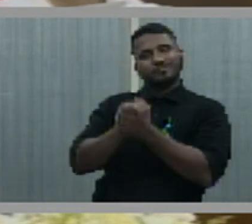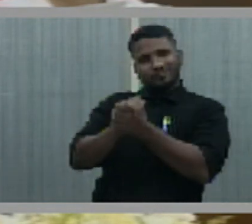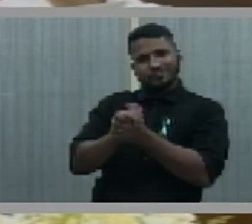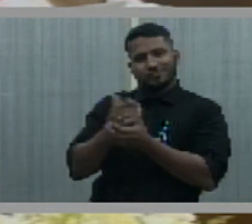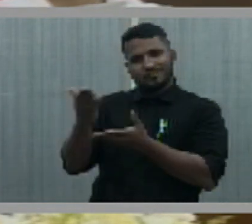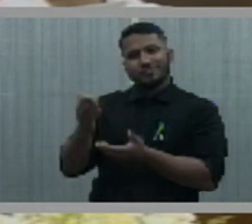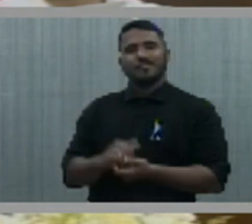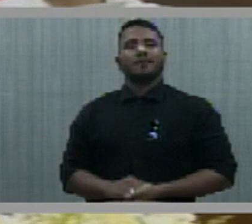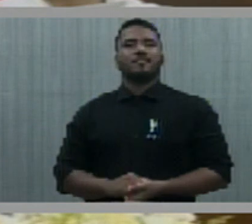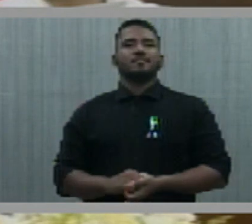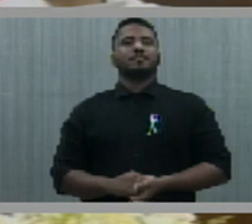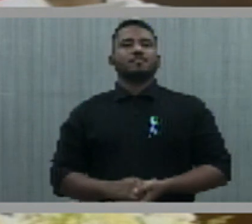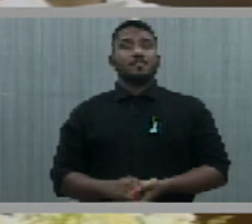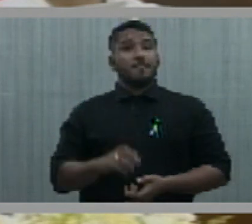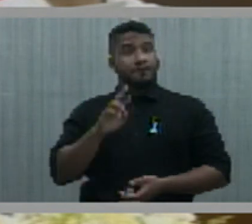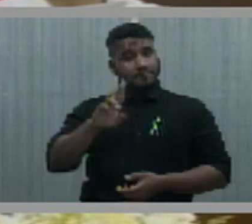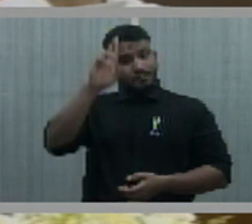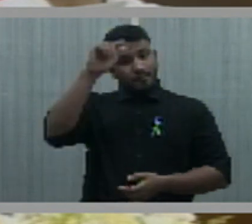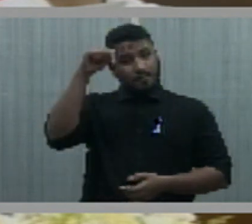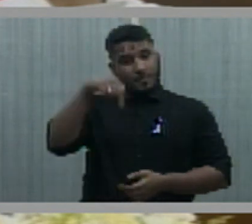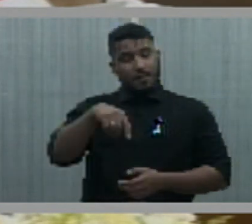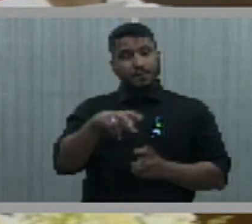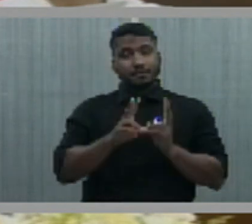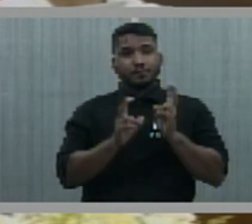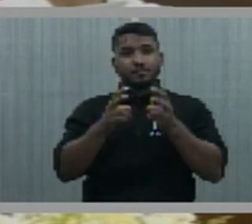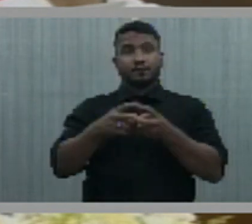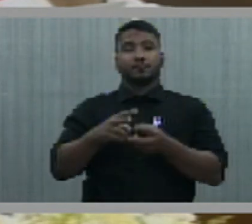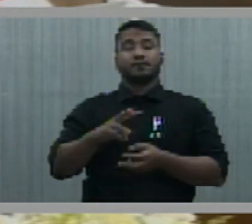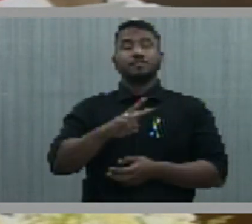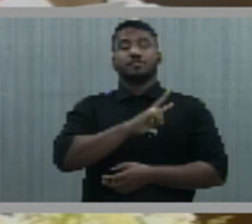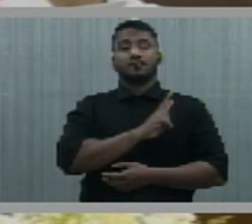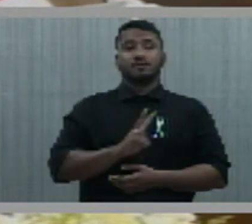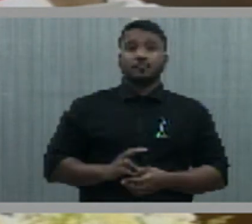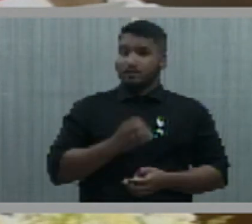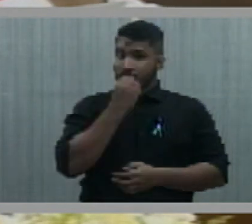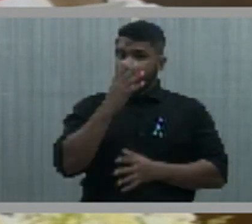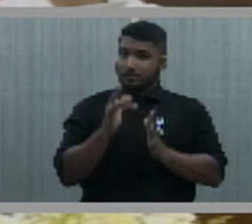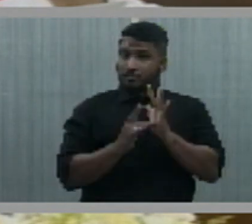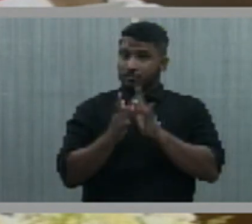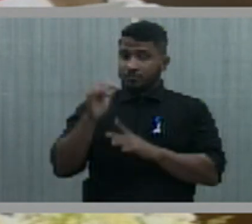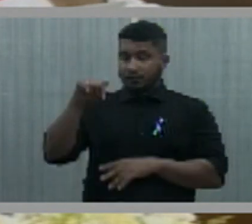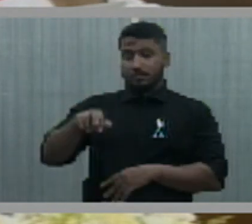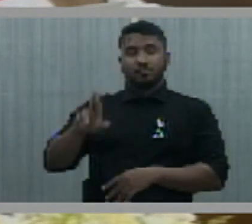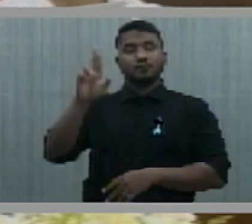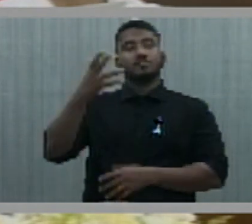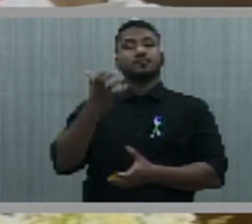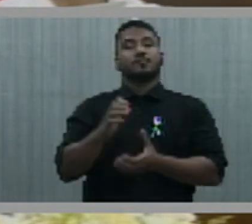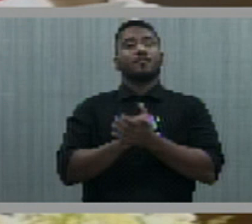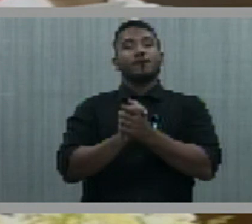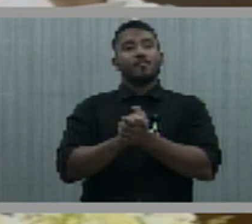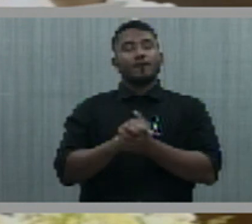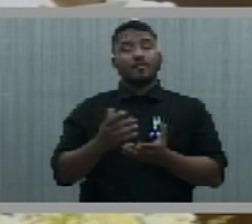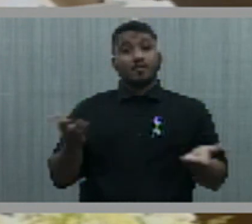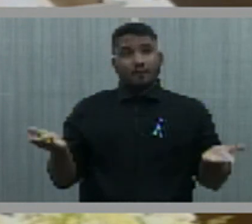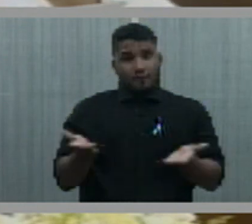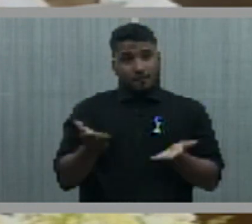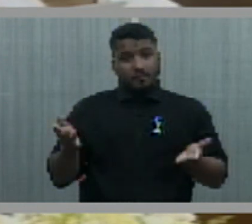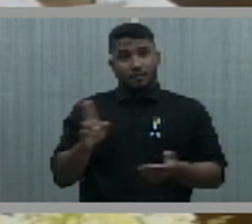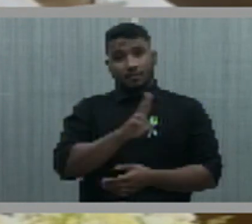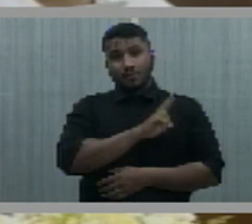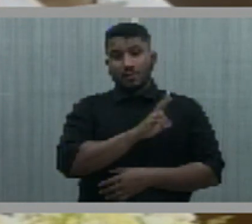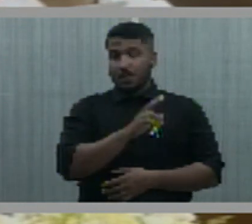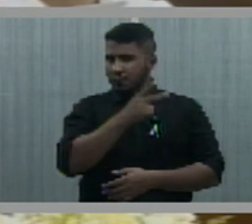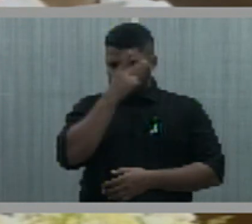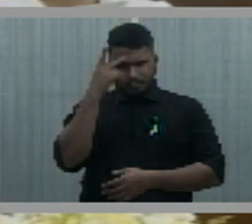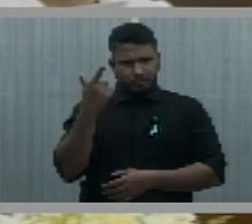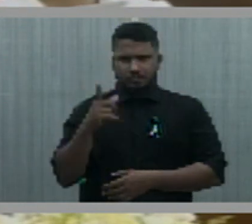vereadora, representando aqui a Câmara Municipal de Bom Jesus. Queria também, nesse momento, não estar